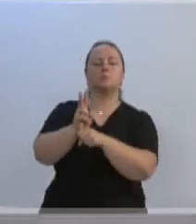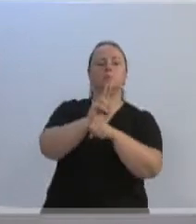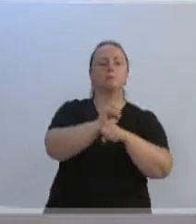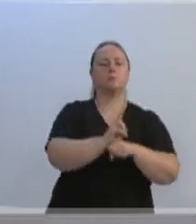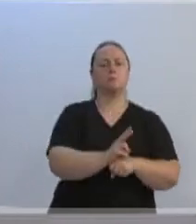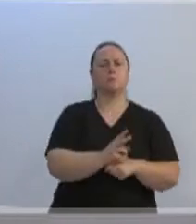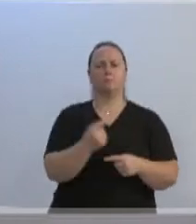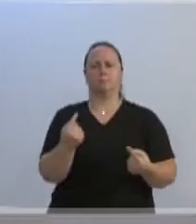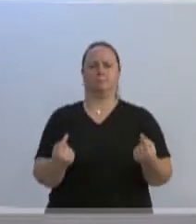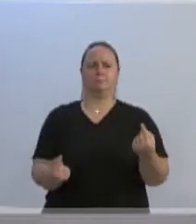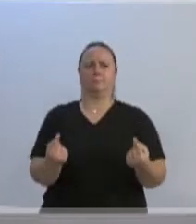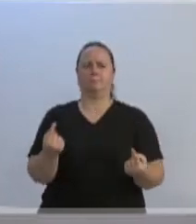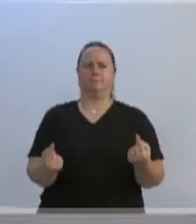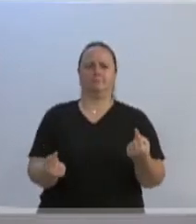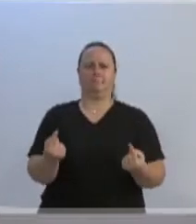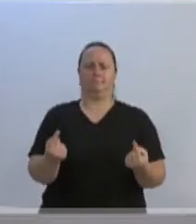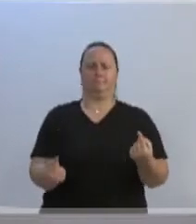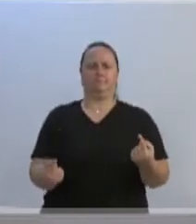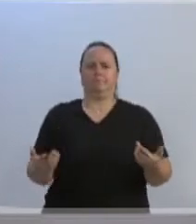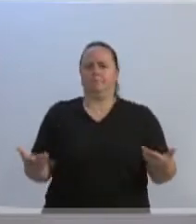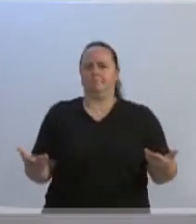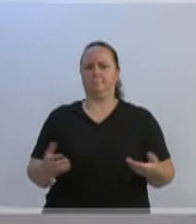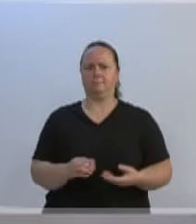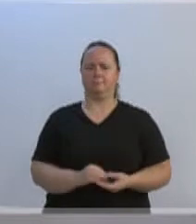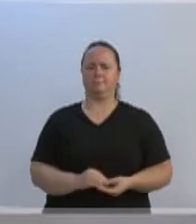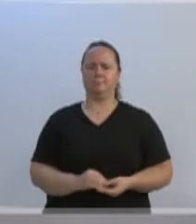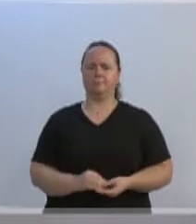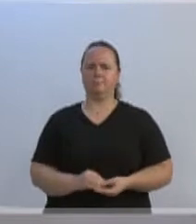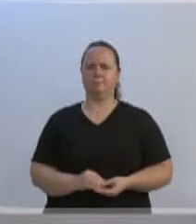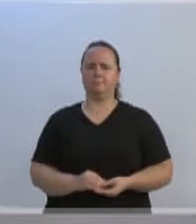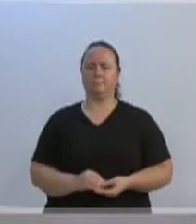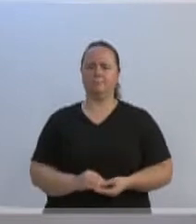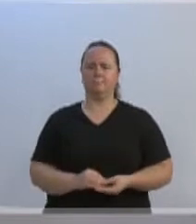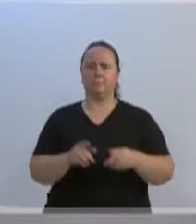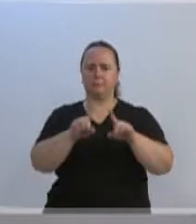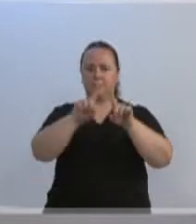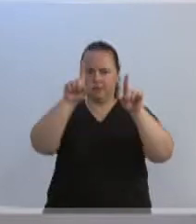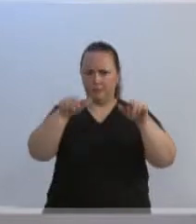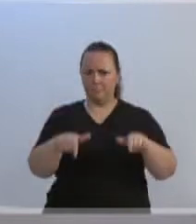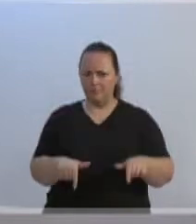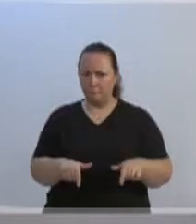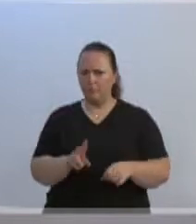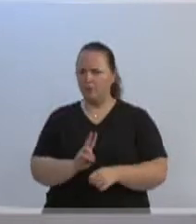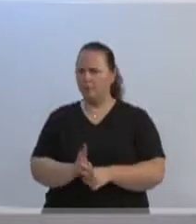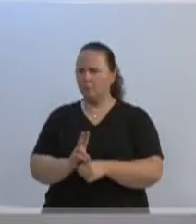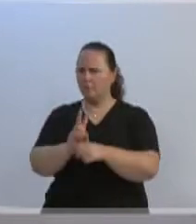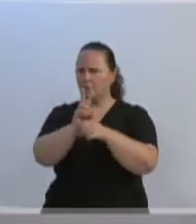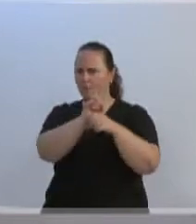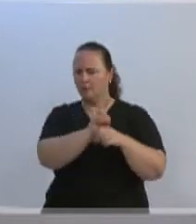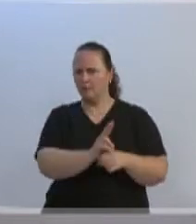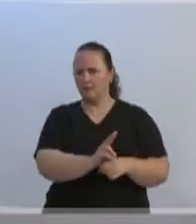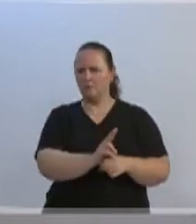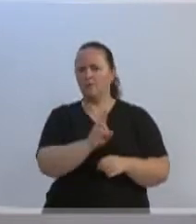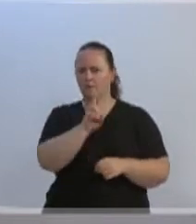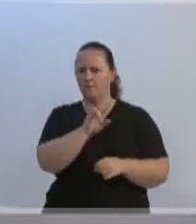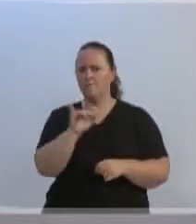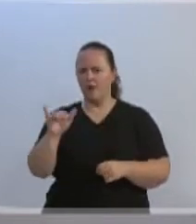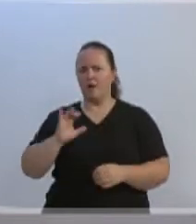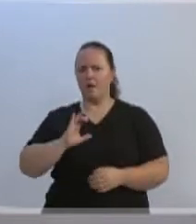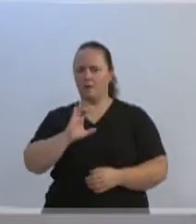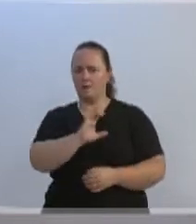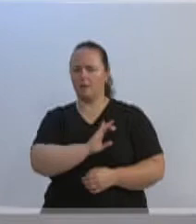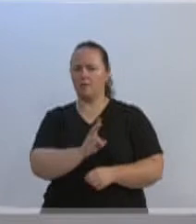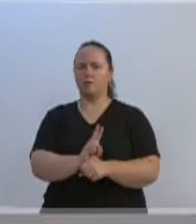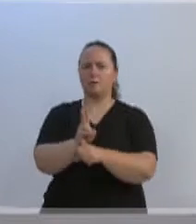pode a situação dessa como pode os servidores à prefeitura executar os servidores da prefeitura que agora ganha o fgts vão fiscalizar